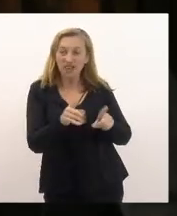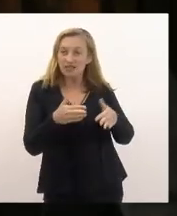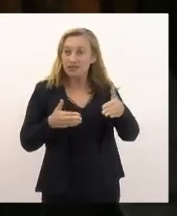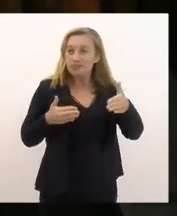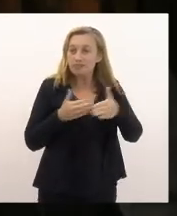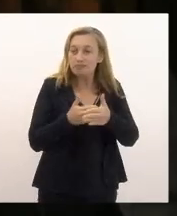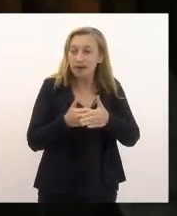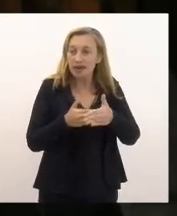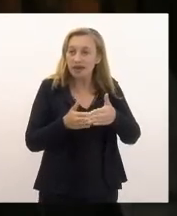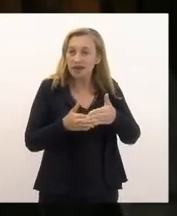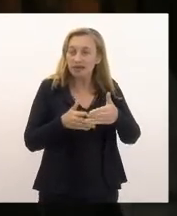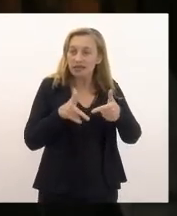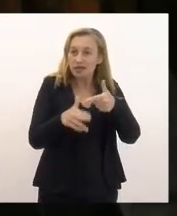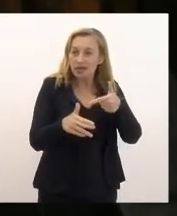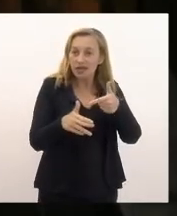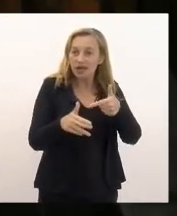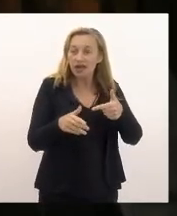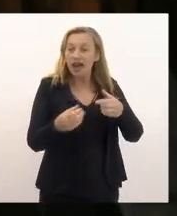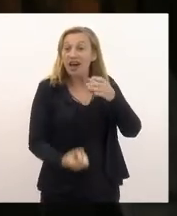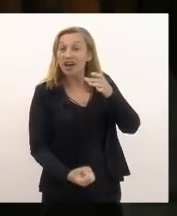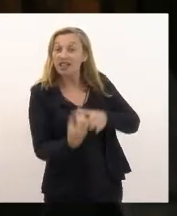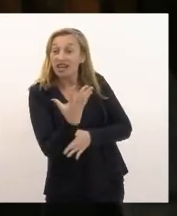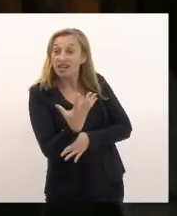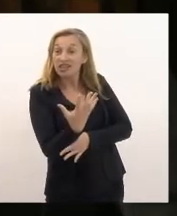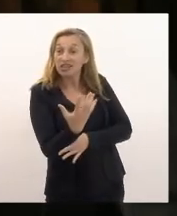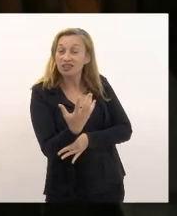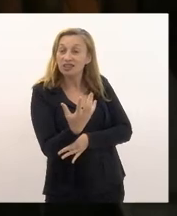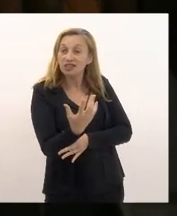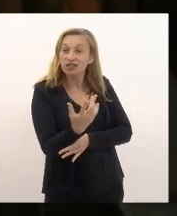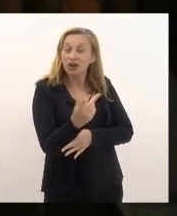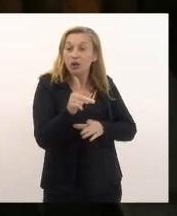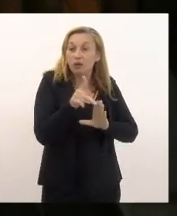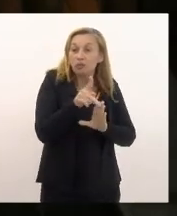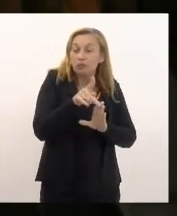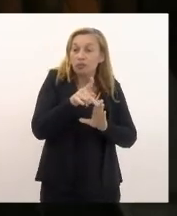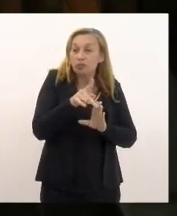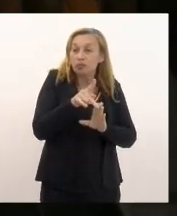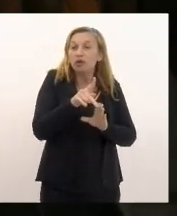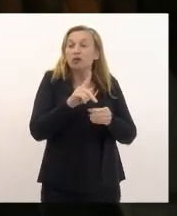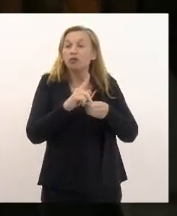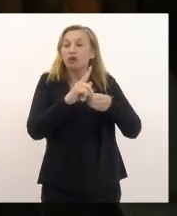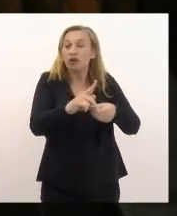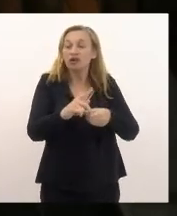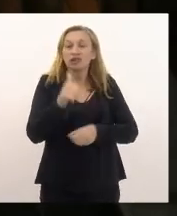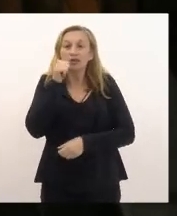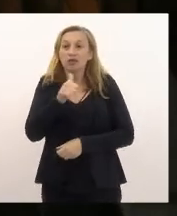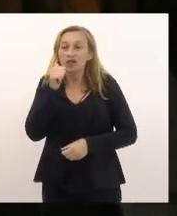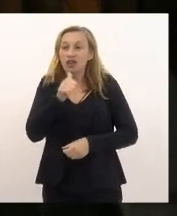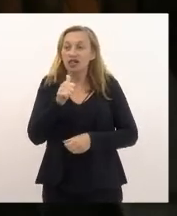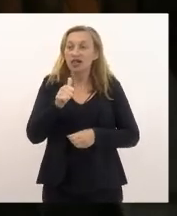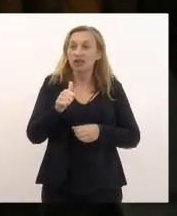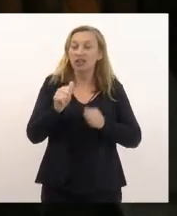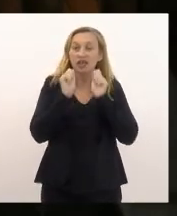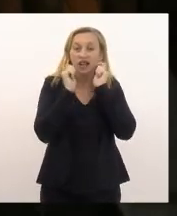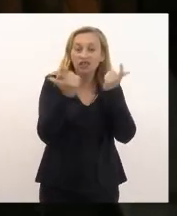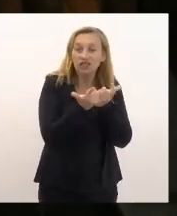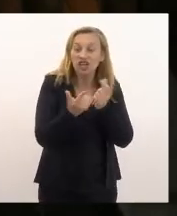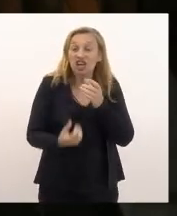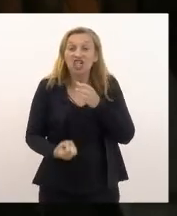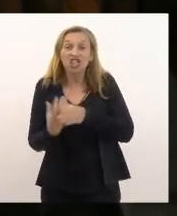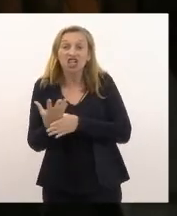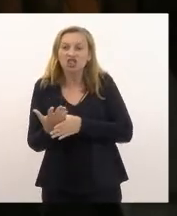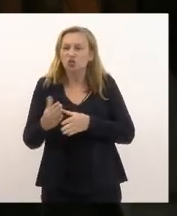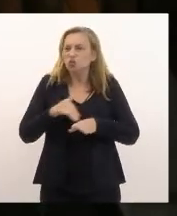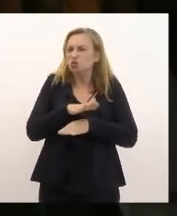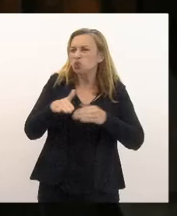como estão tentando impedir, a criação de uma procuradoria da mulher na Assembleia Legislativa, criando todo tipo